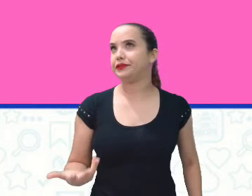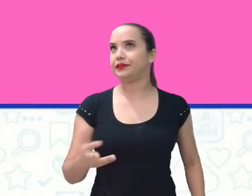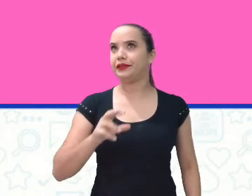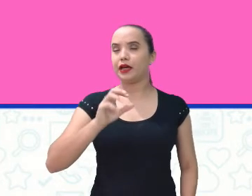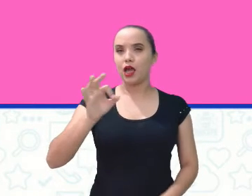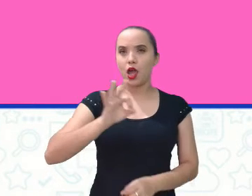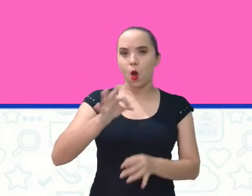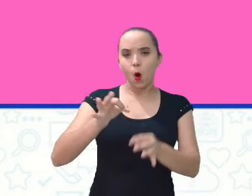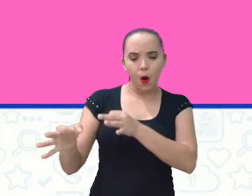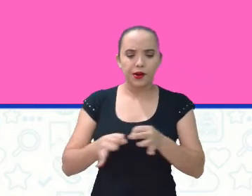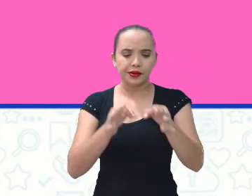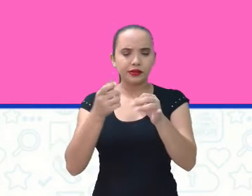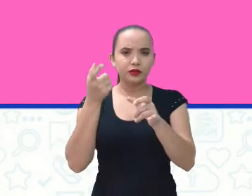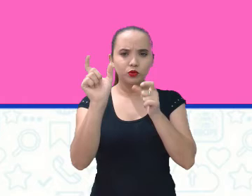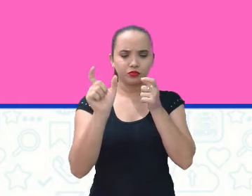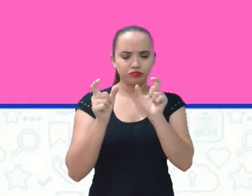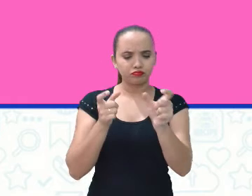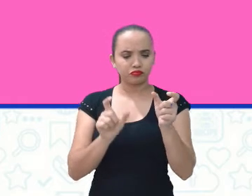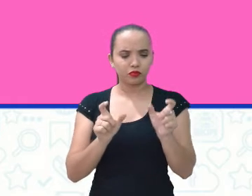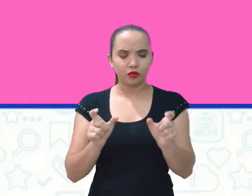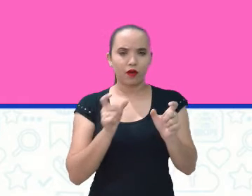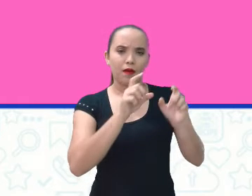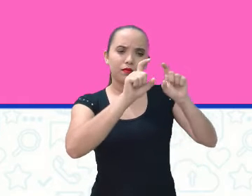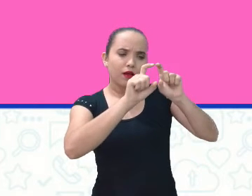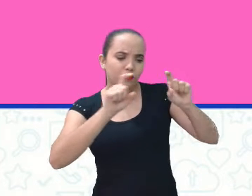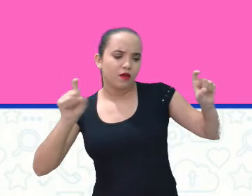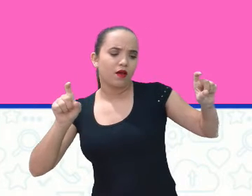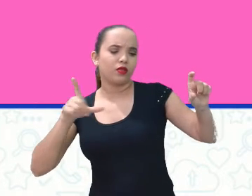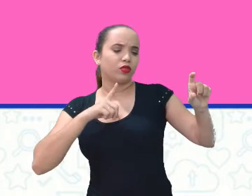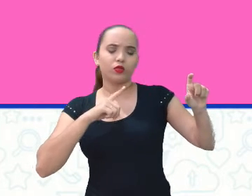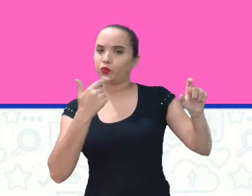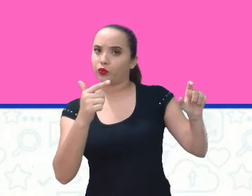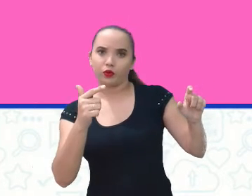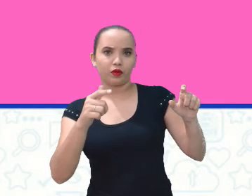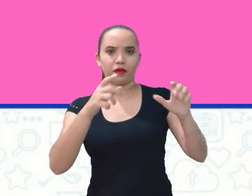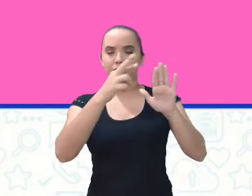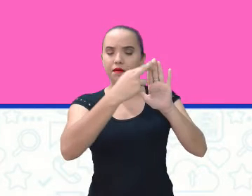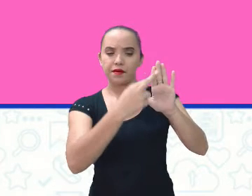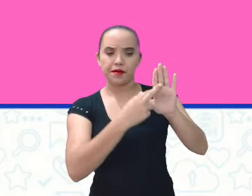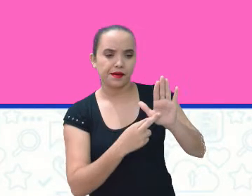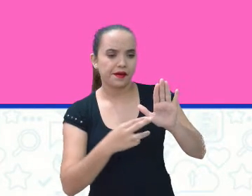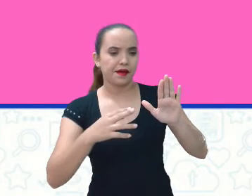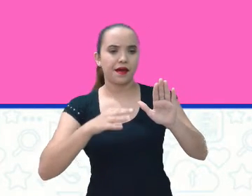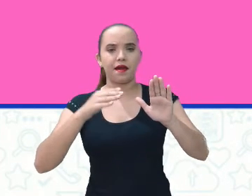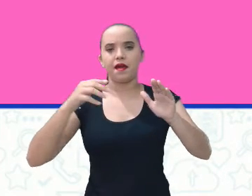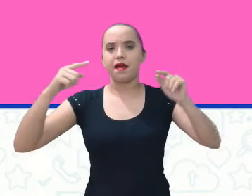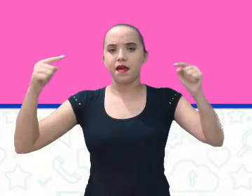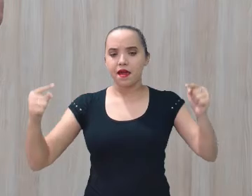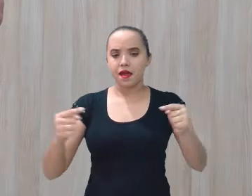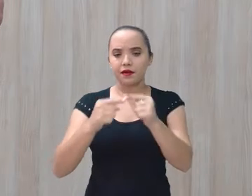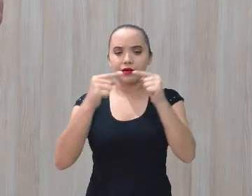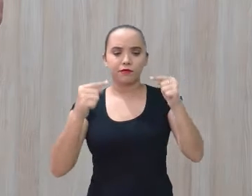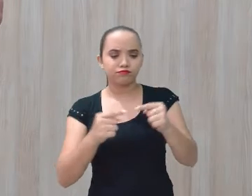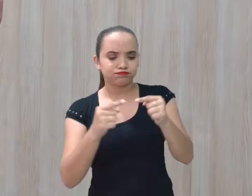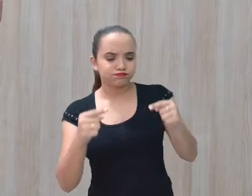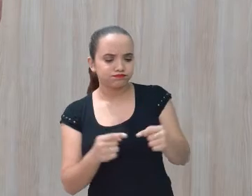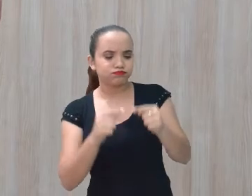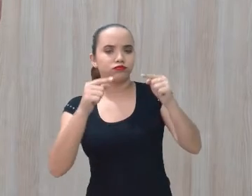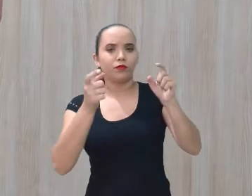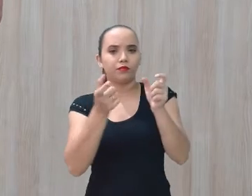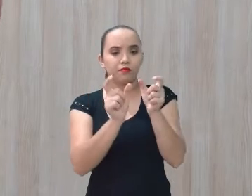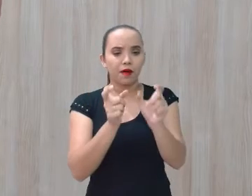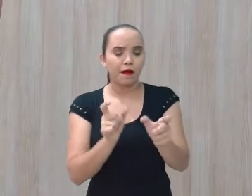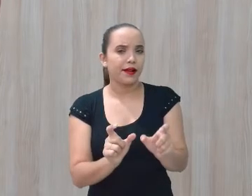né, das palavras, né, as regras de concordância, né, toda a parte de sintaxe ali não estava tão